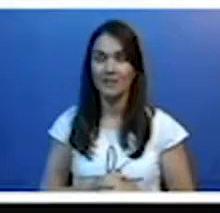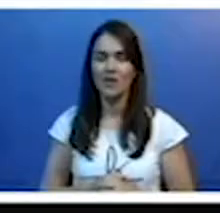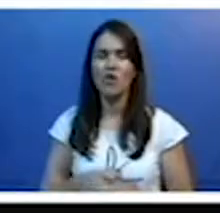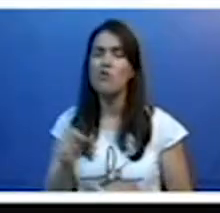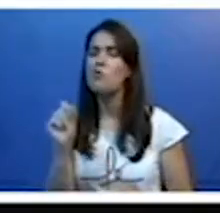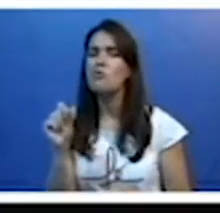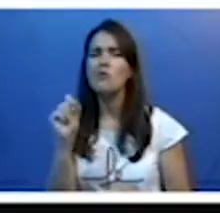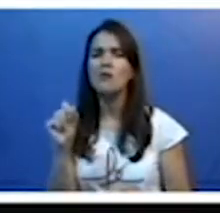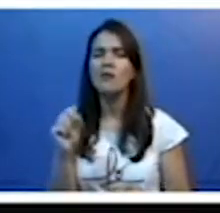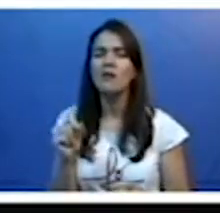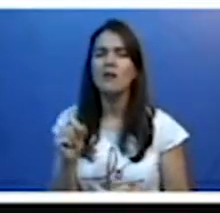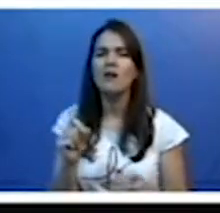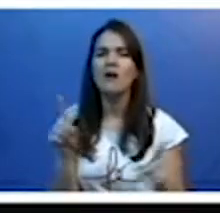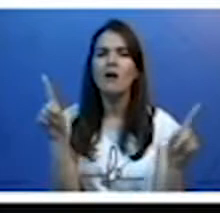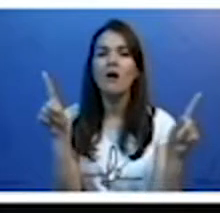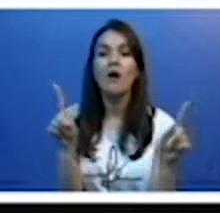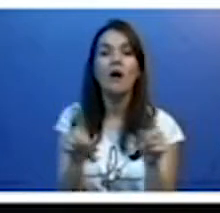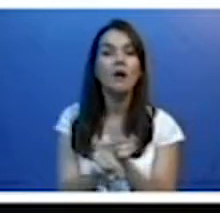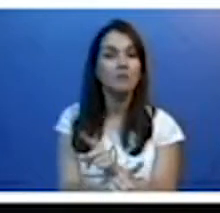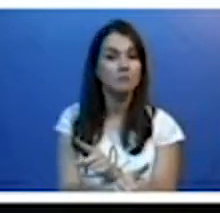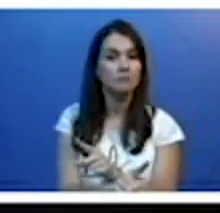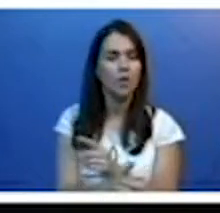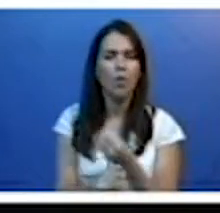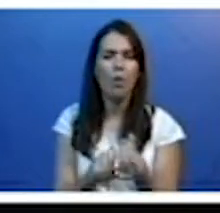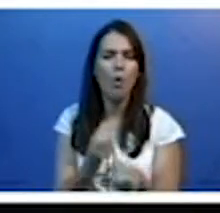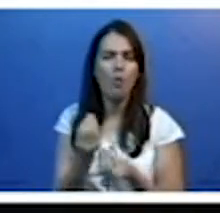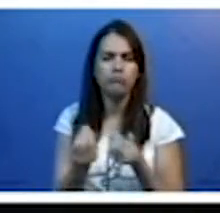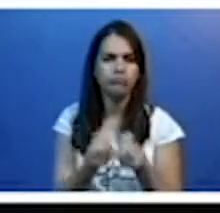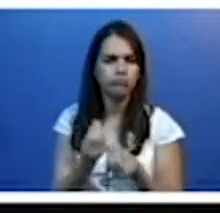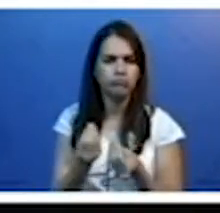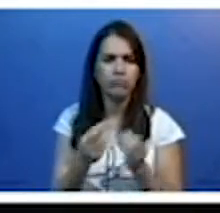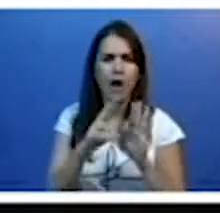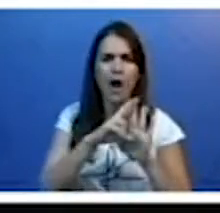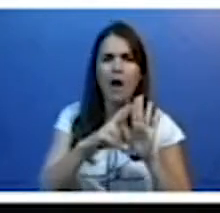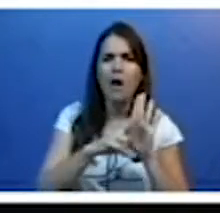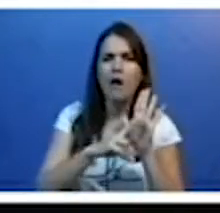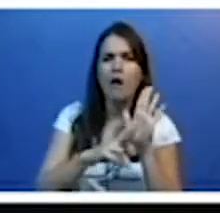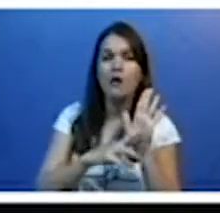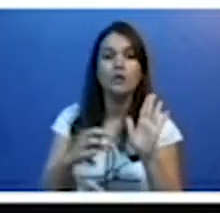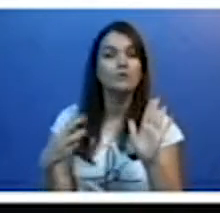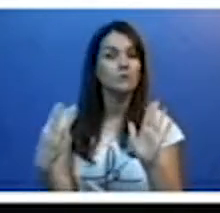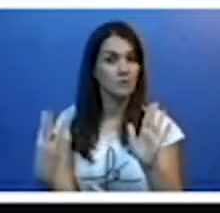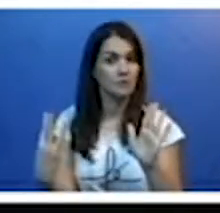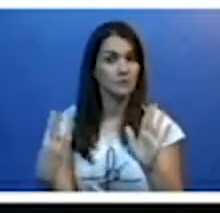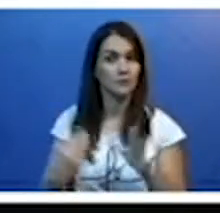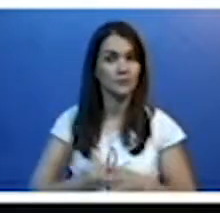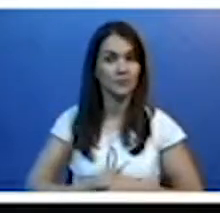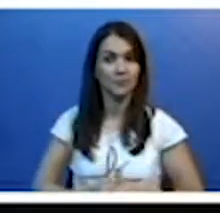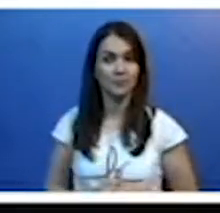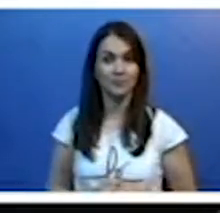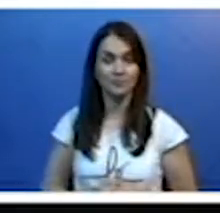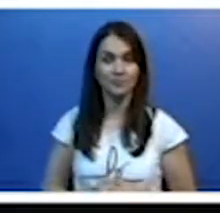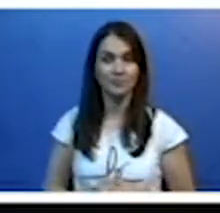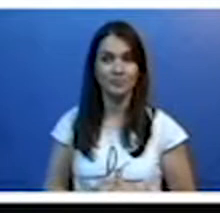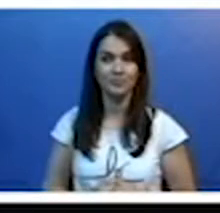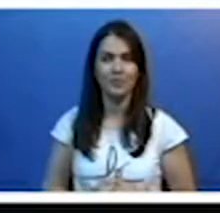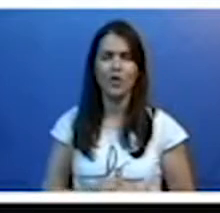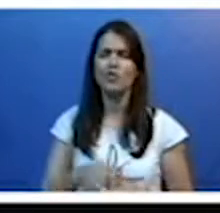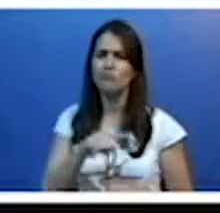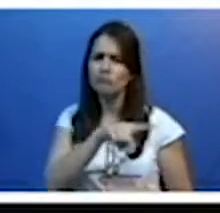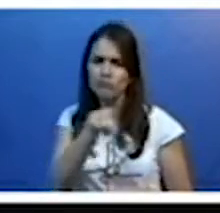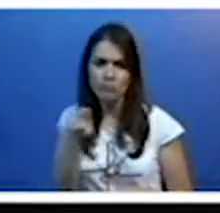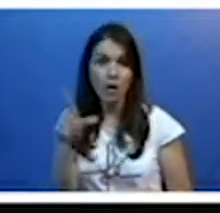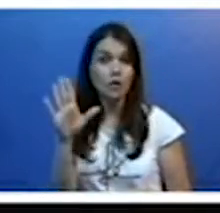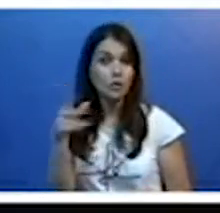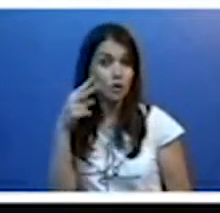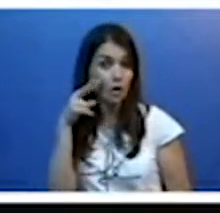O que é a regra de 3? O que é o procedimento da regra de 3? Bom. Vocês já viram